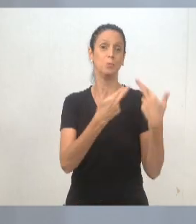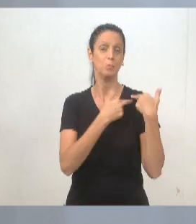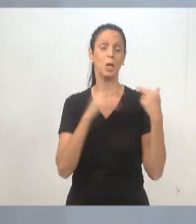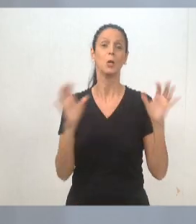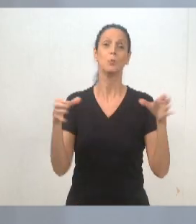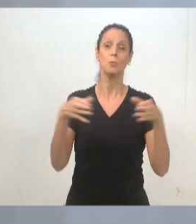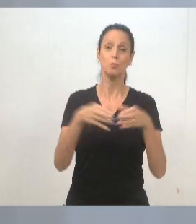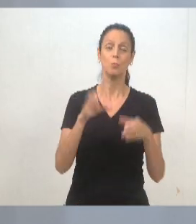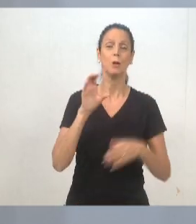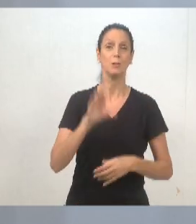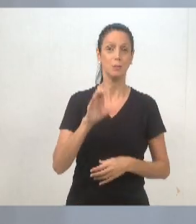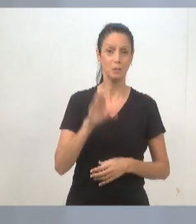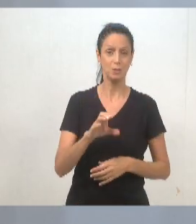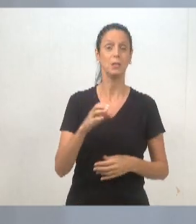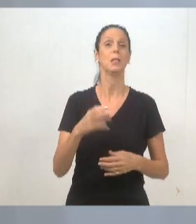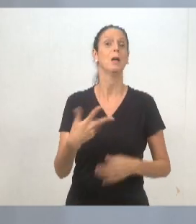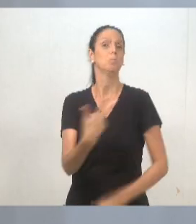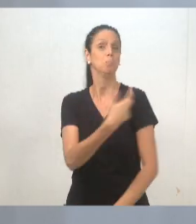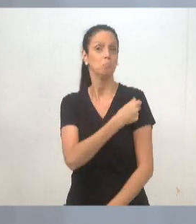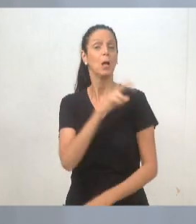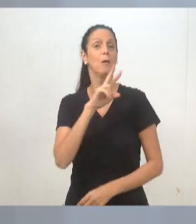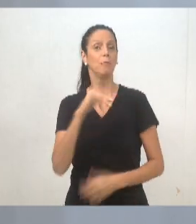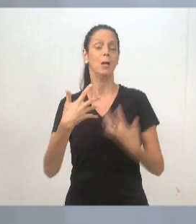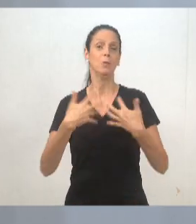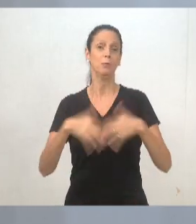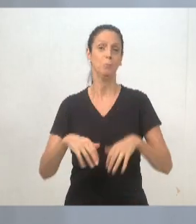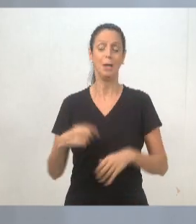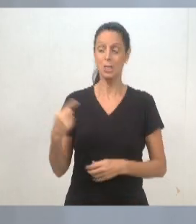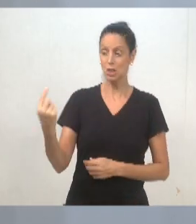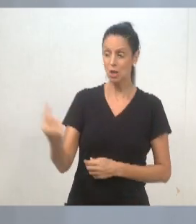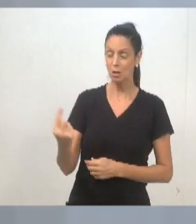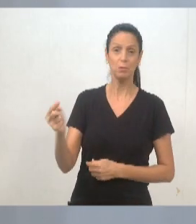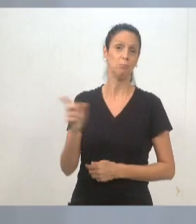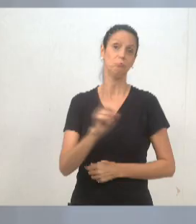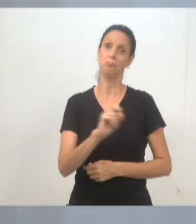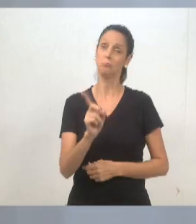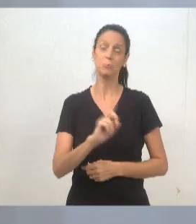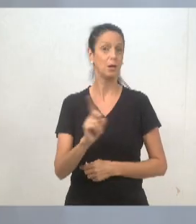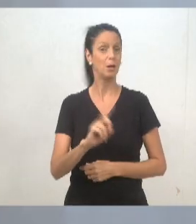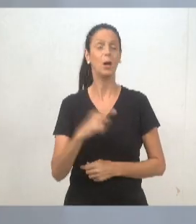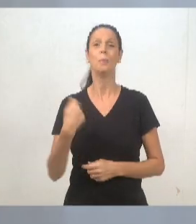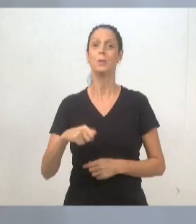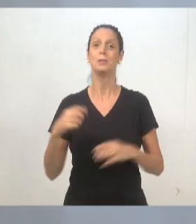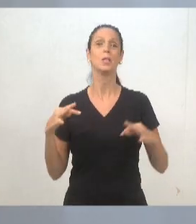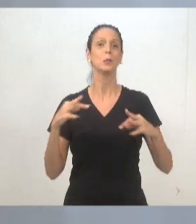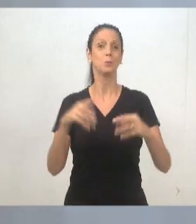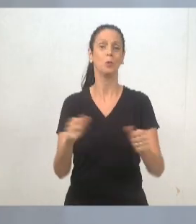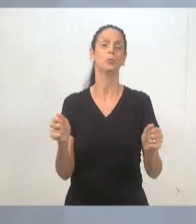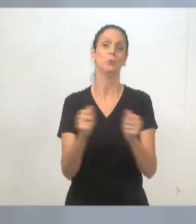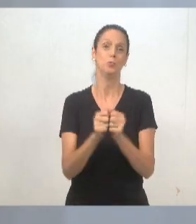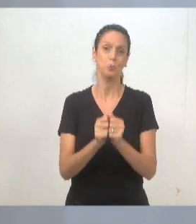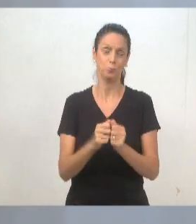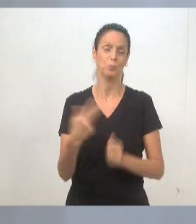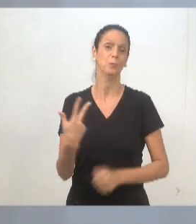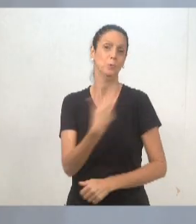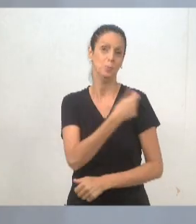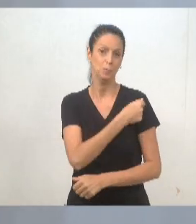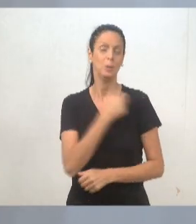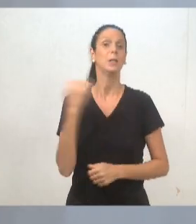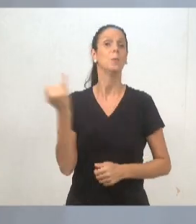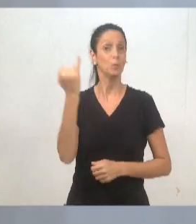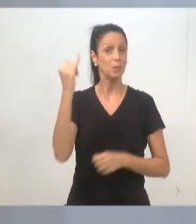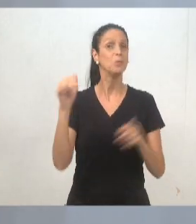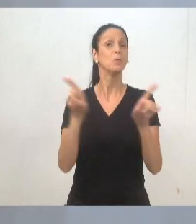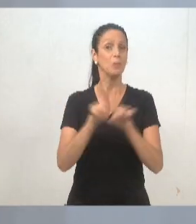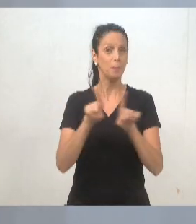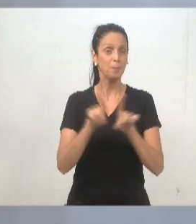só assim que a vacinação vai funcionar, não individualmente com algumas parcelas da população se vacinando, e é essencial também a gente